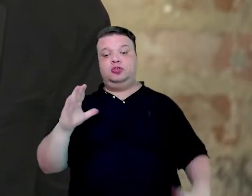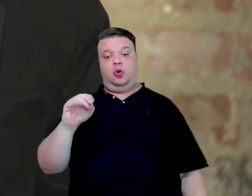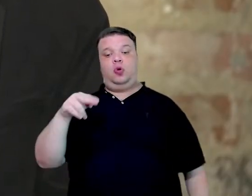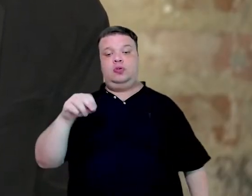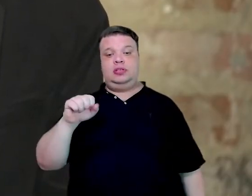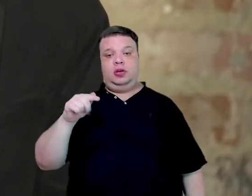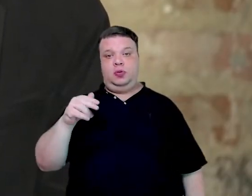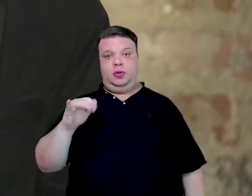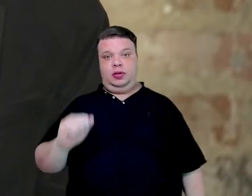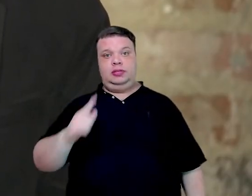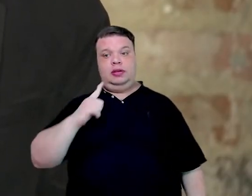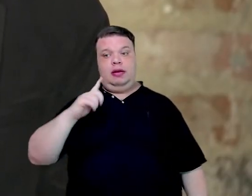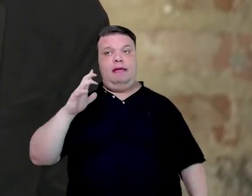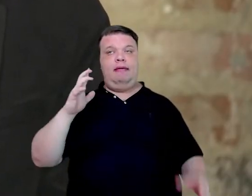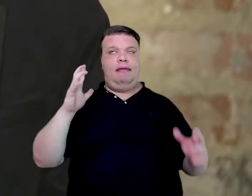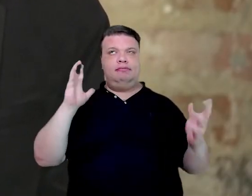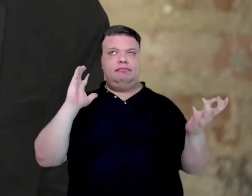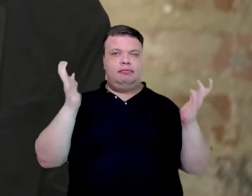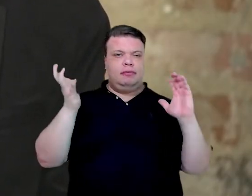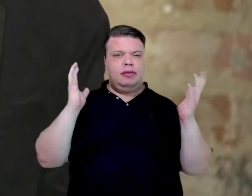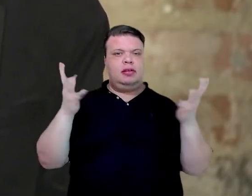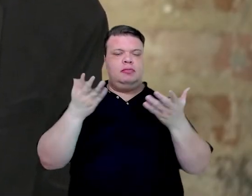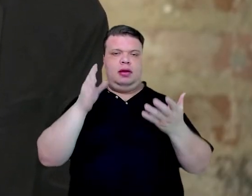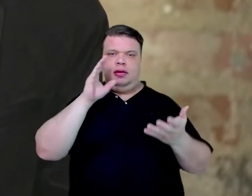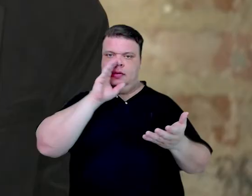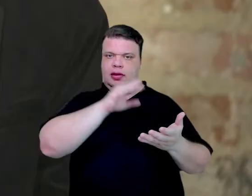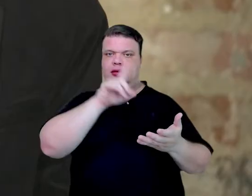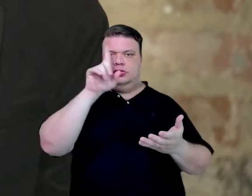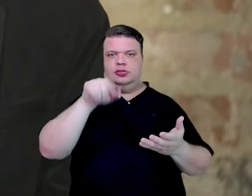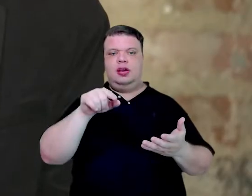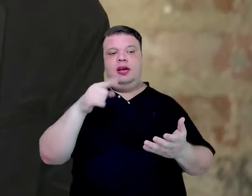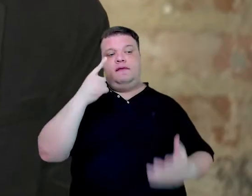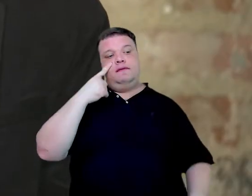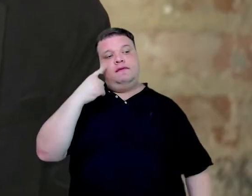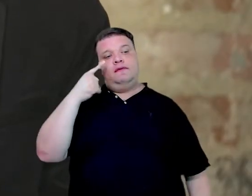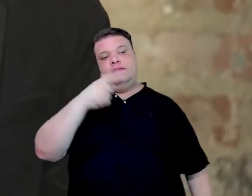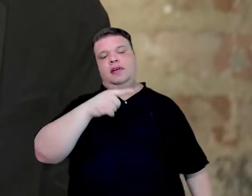gente viu na aula passada, e também forças internas, ok?